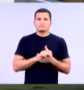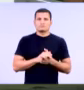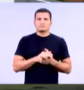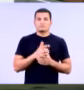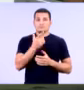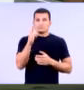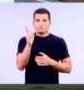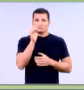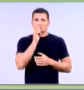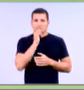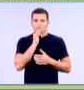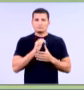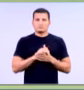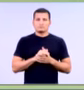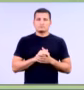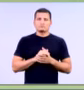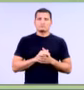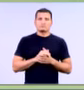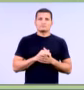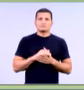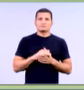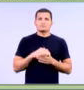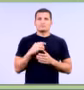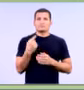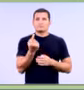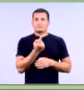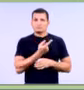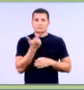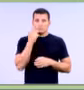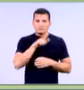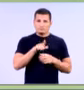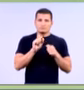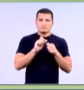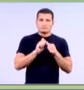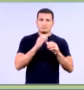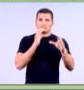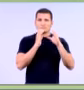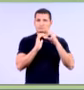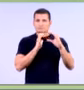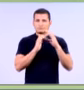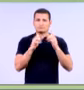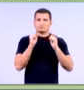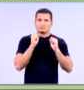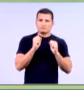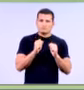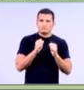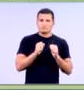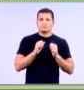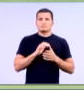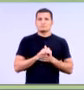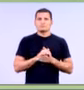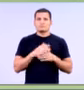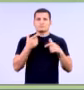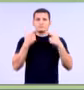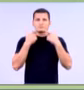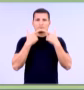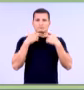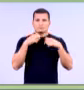outro exemplo, para que a gente possa estabelecer a comunicação, pode ser através, olha só,